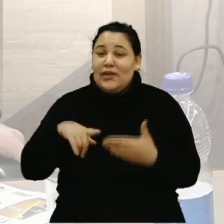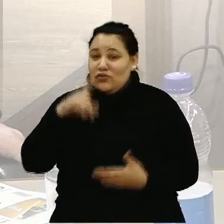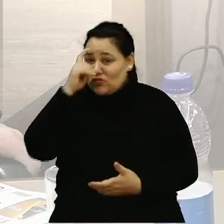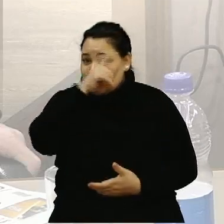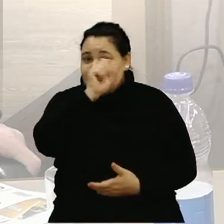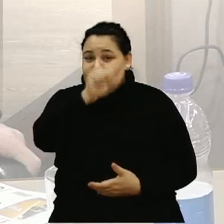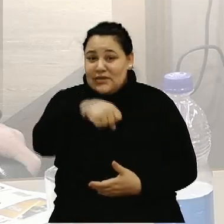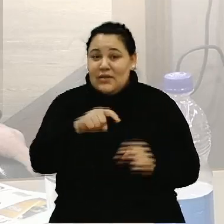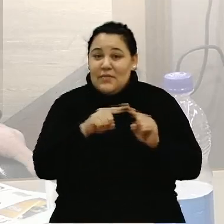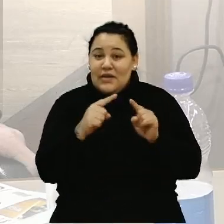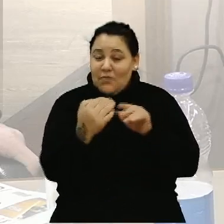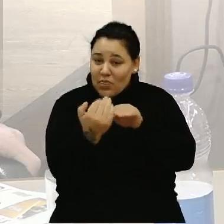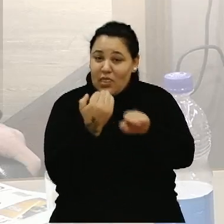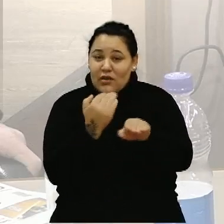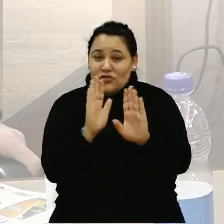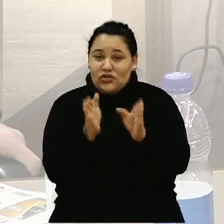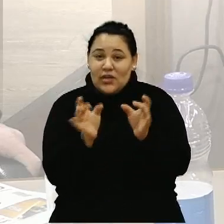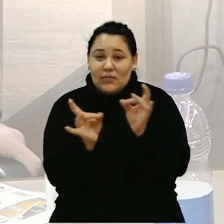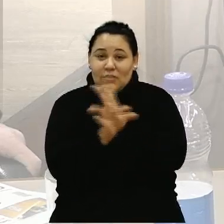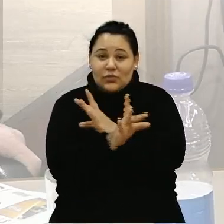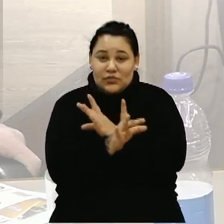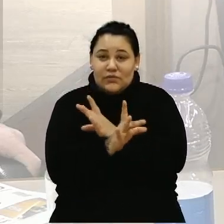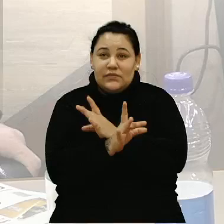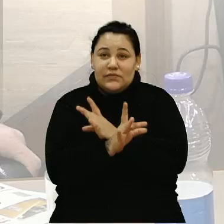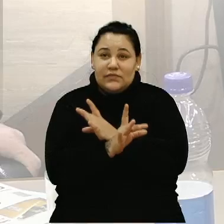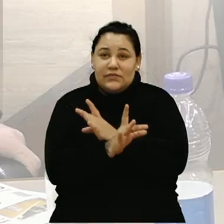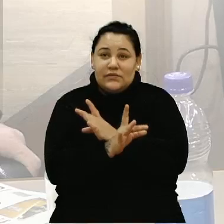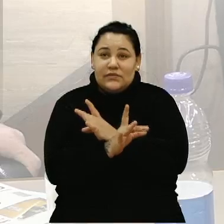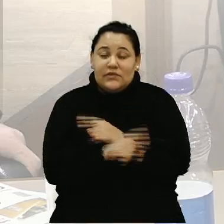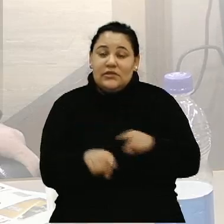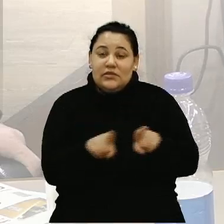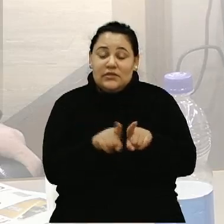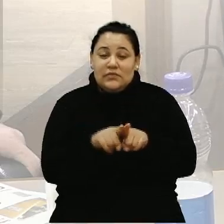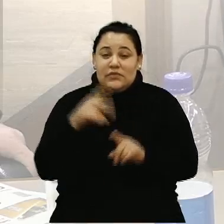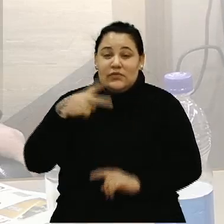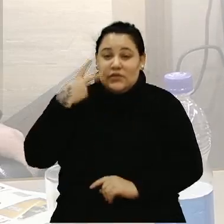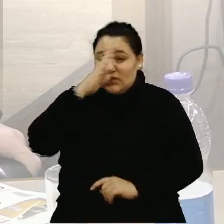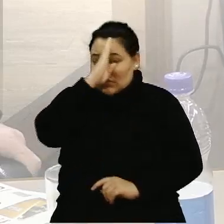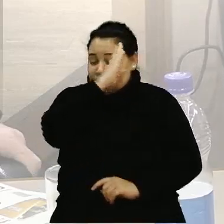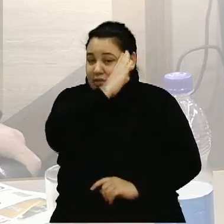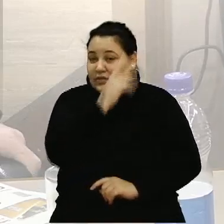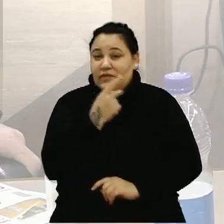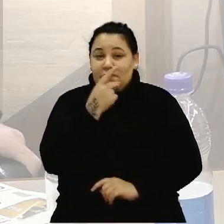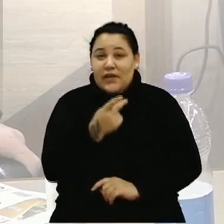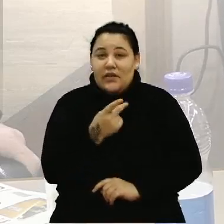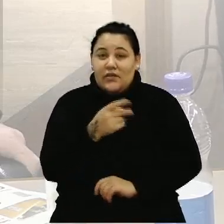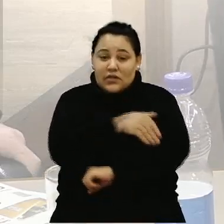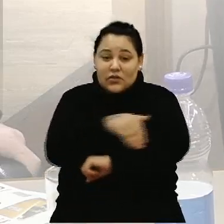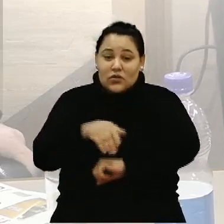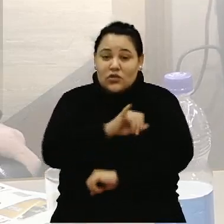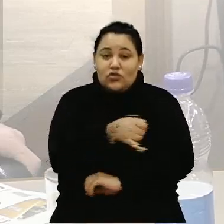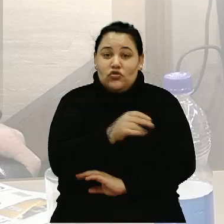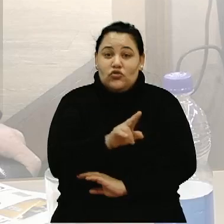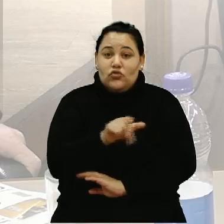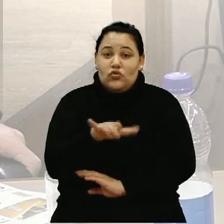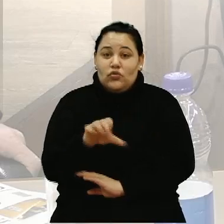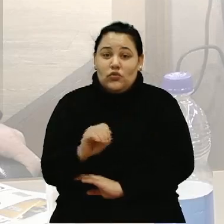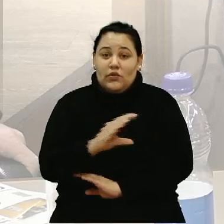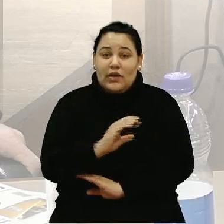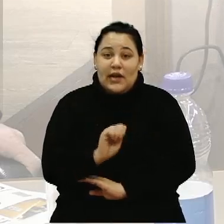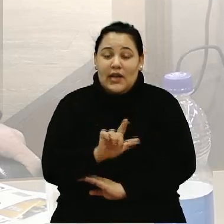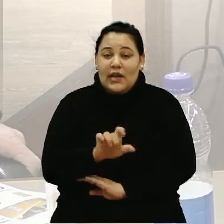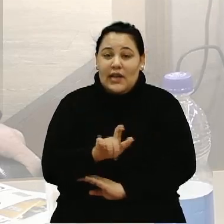mas é uma via que já está executada. E também, né, o vereador Bressan hoje trouxe a situação da Júlio Calegari, e eu conversei